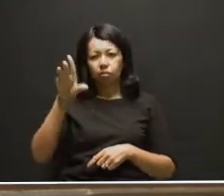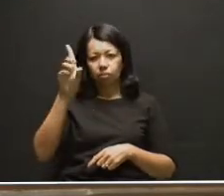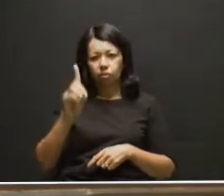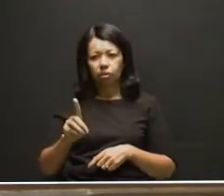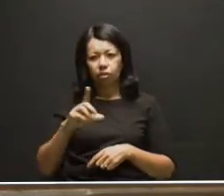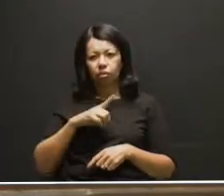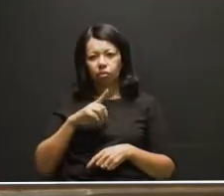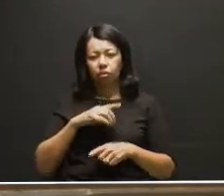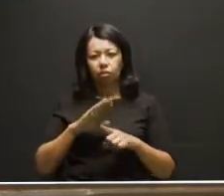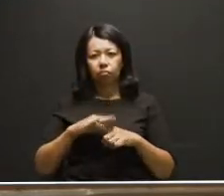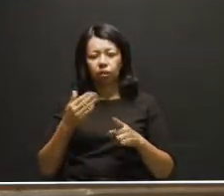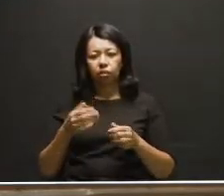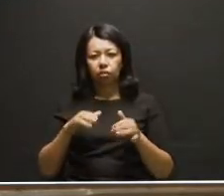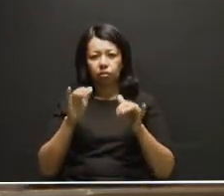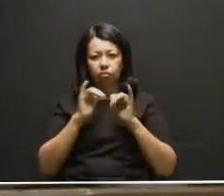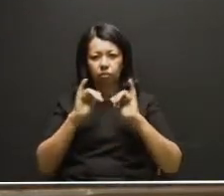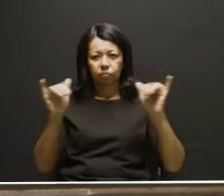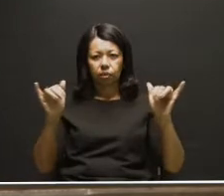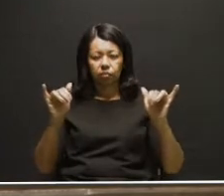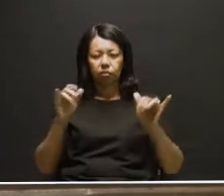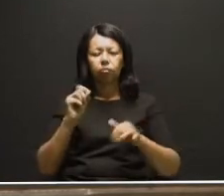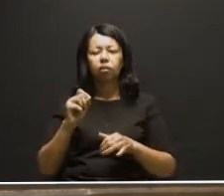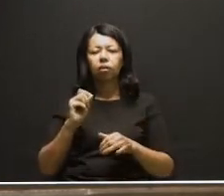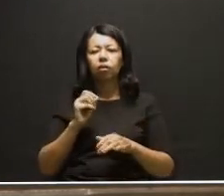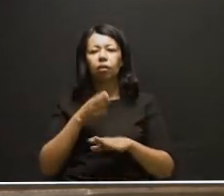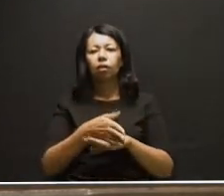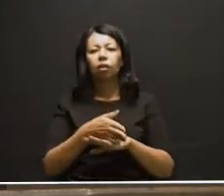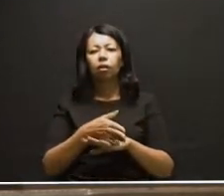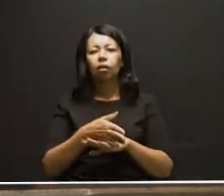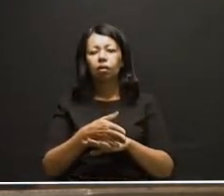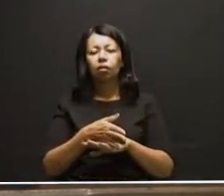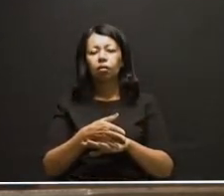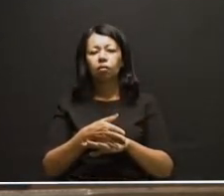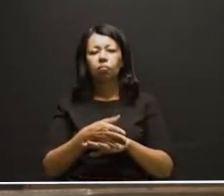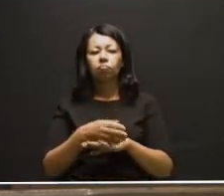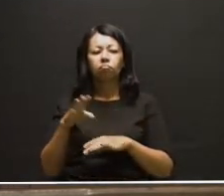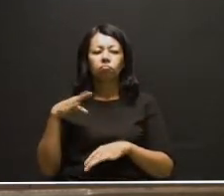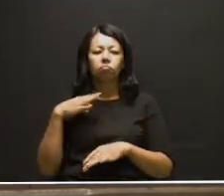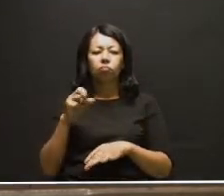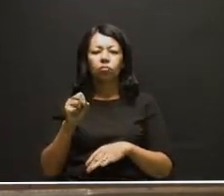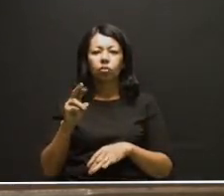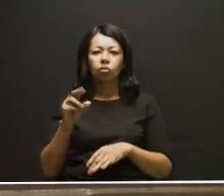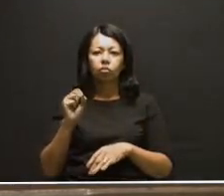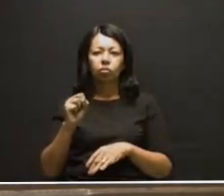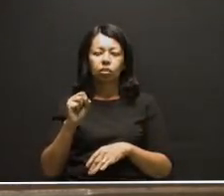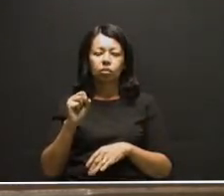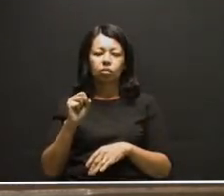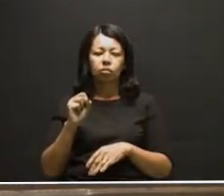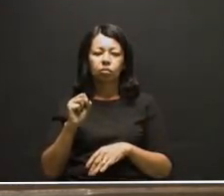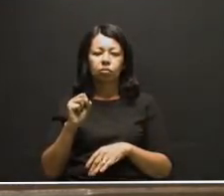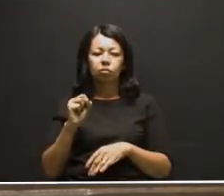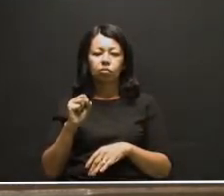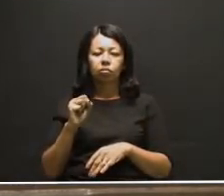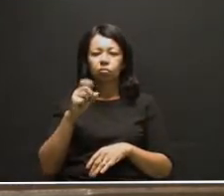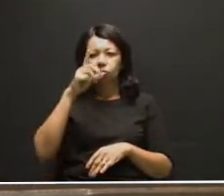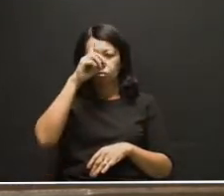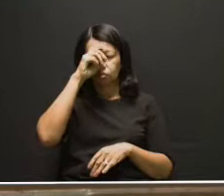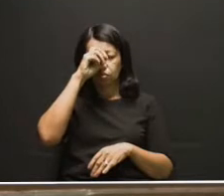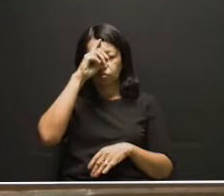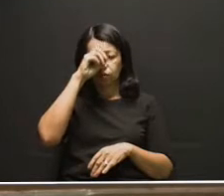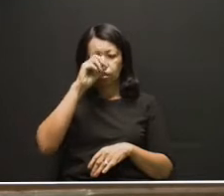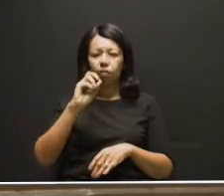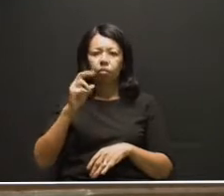mas agora as informações o que entra na municipalidade do sul cejas no hospital